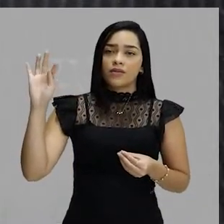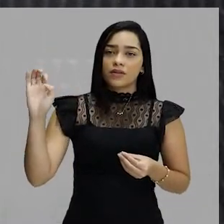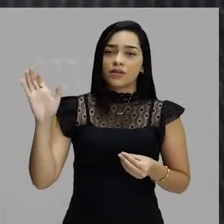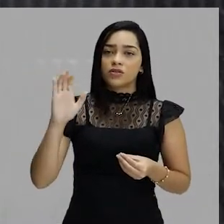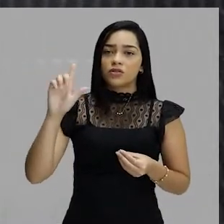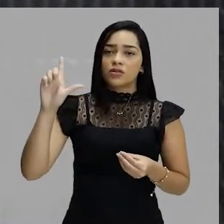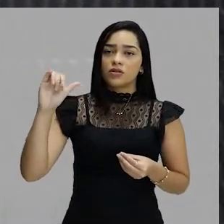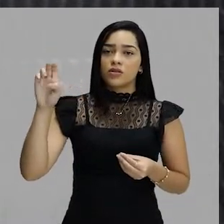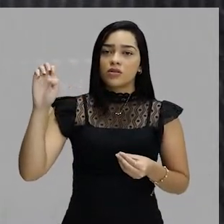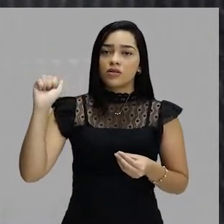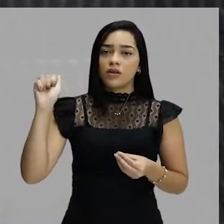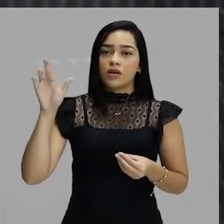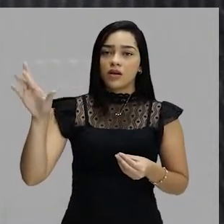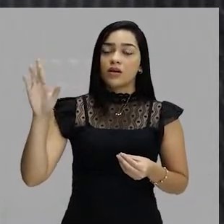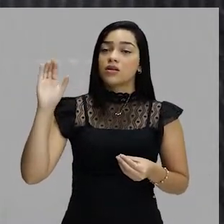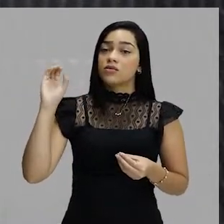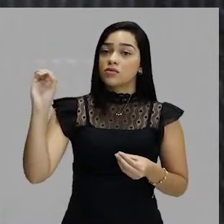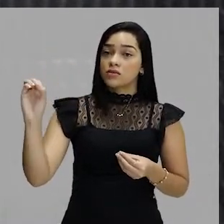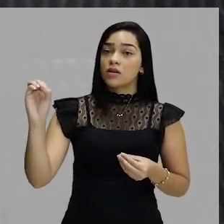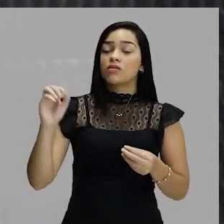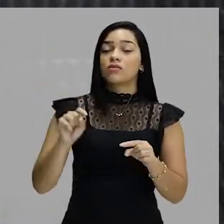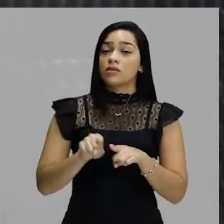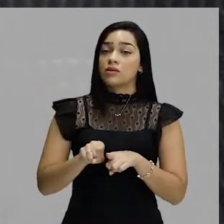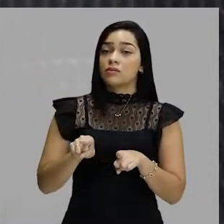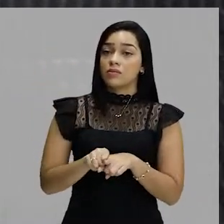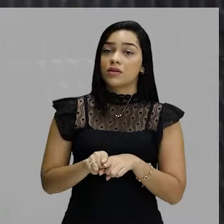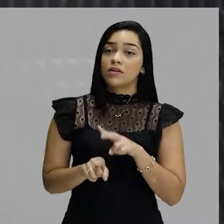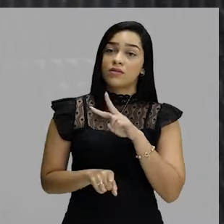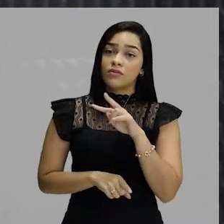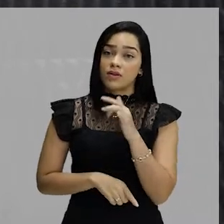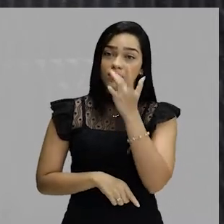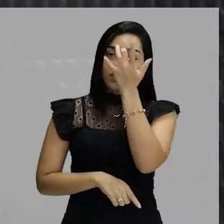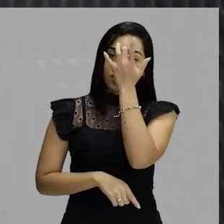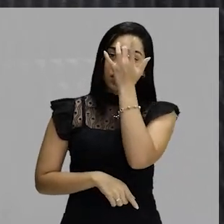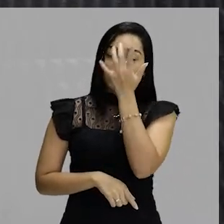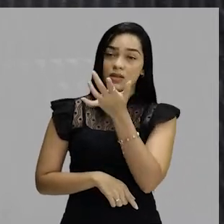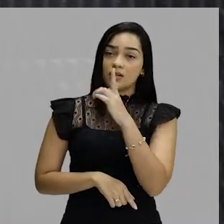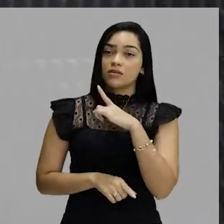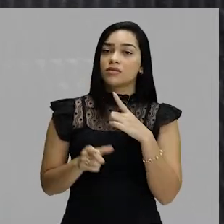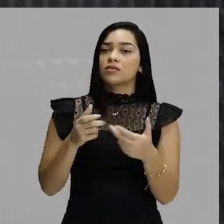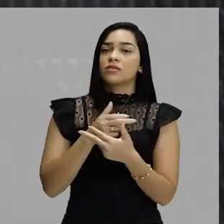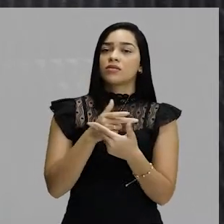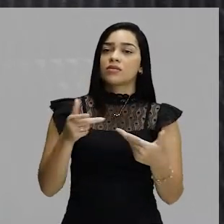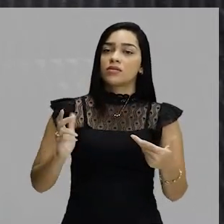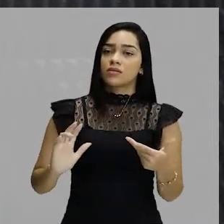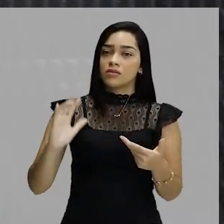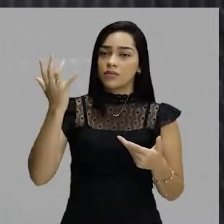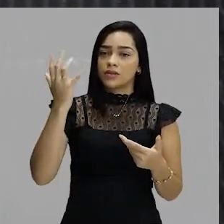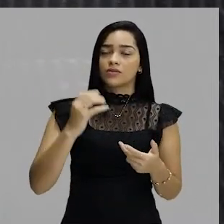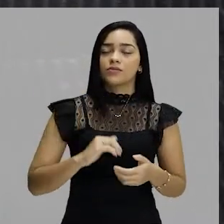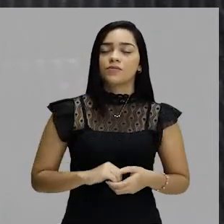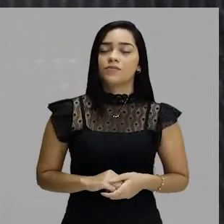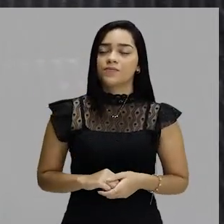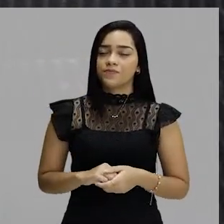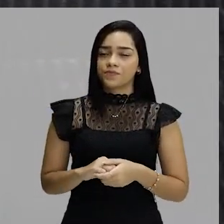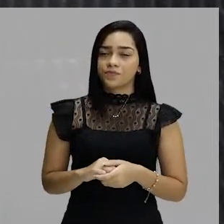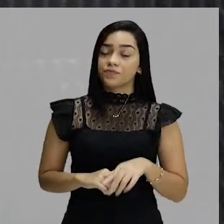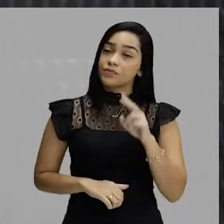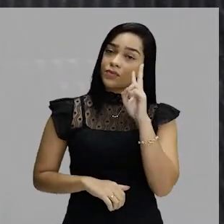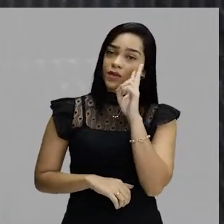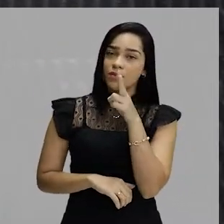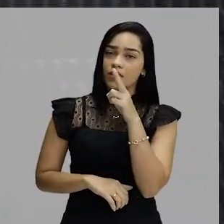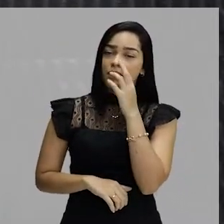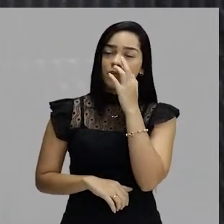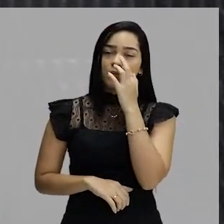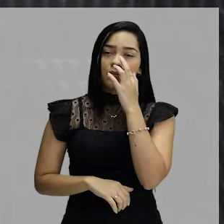e como o zero da função, eles facilitam em muitas situações de função. Tá? Veja